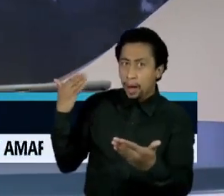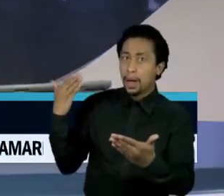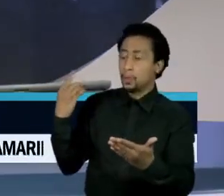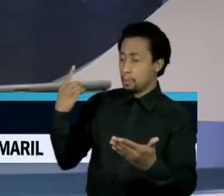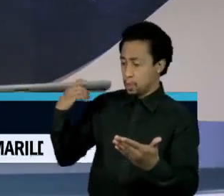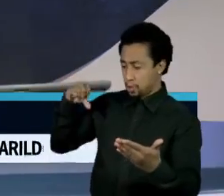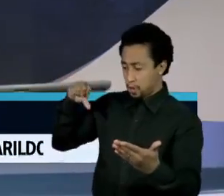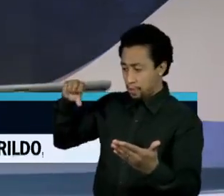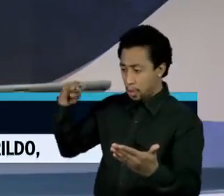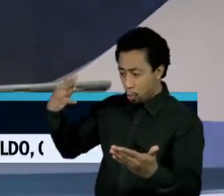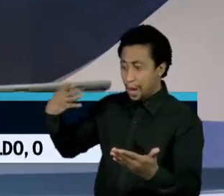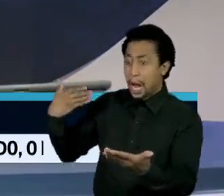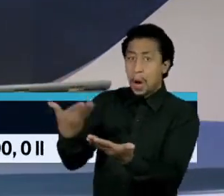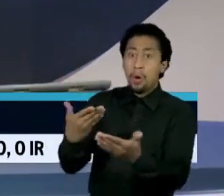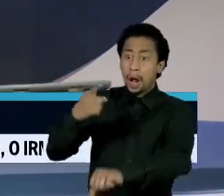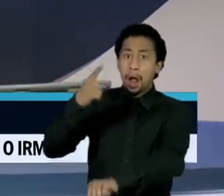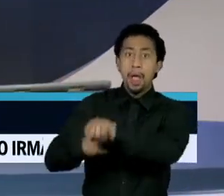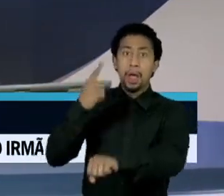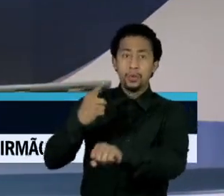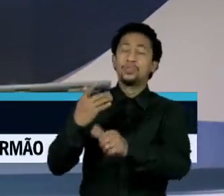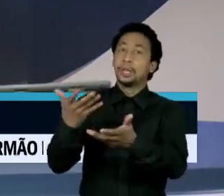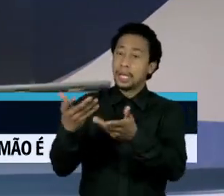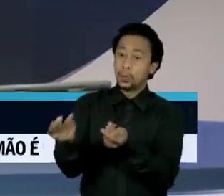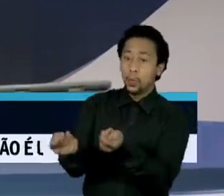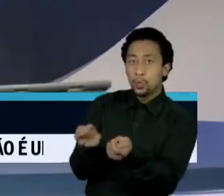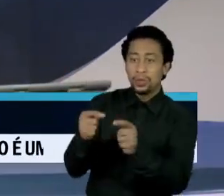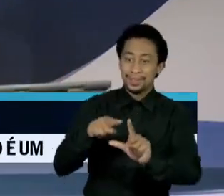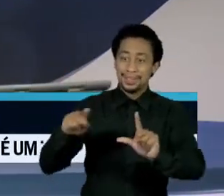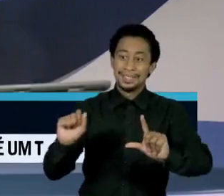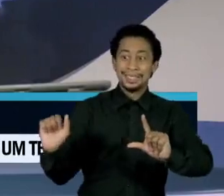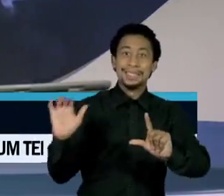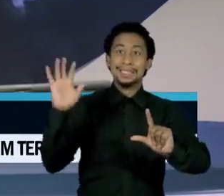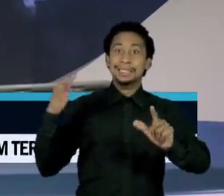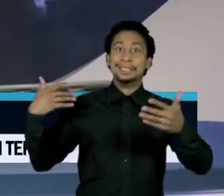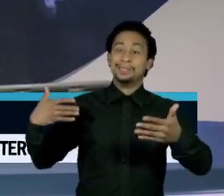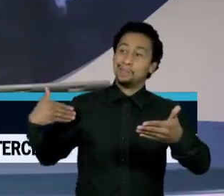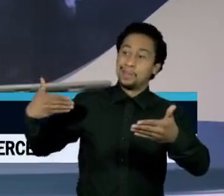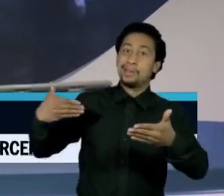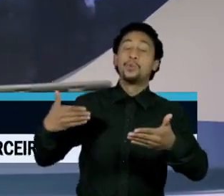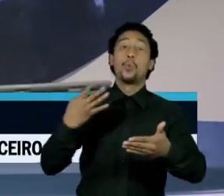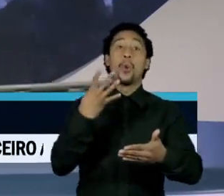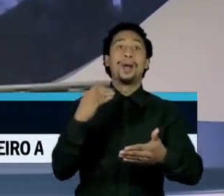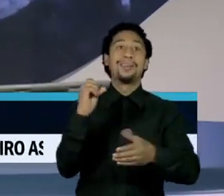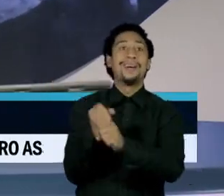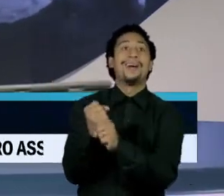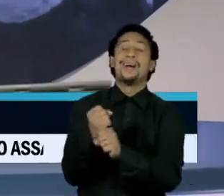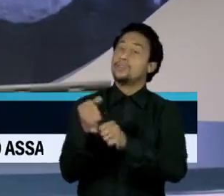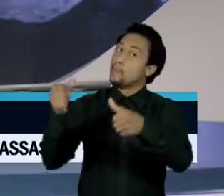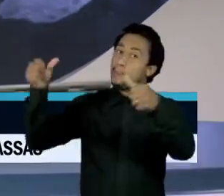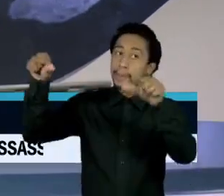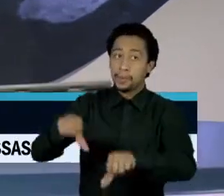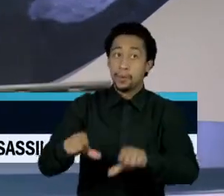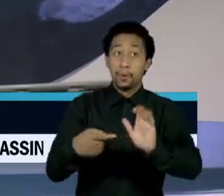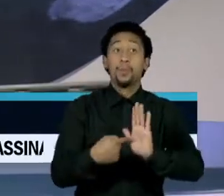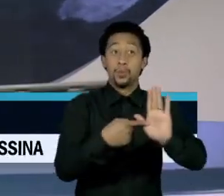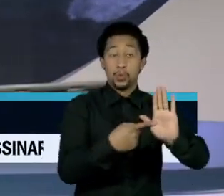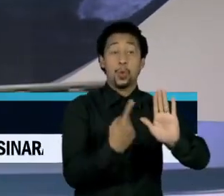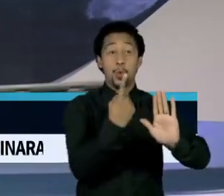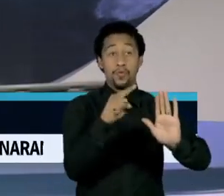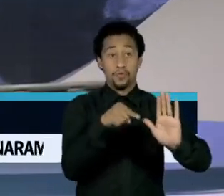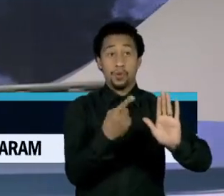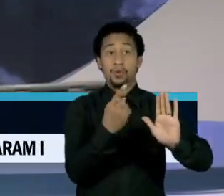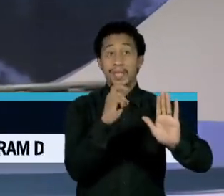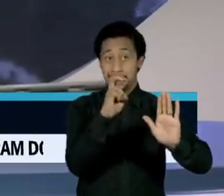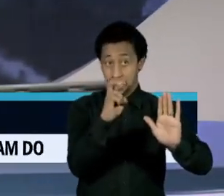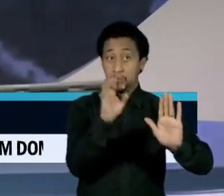1994 e Visa combater a maior inflação em mais de quatro décadas eles passam para o intervalo de 1,5 ah